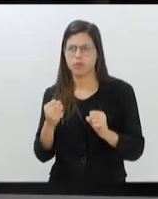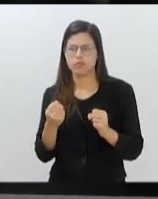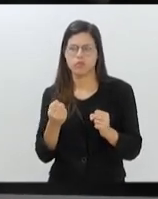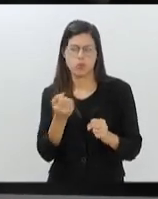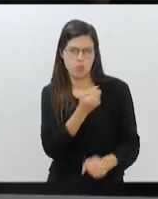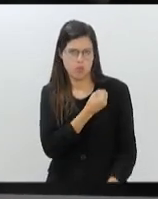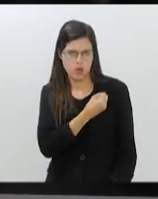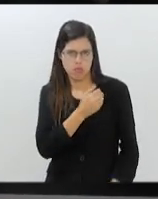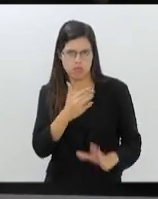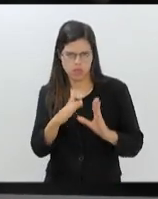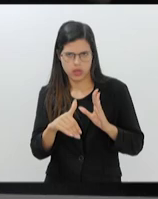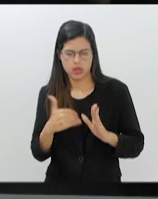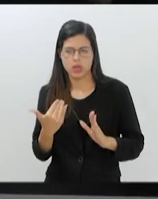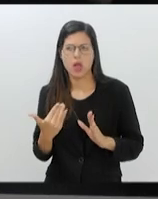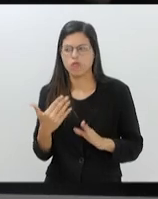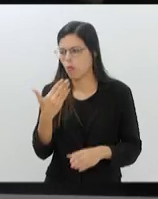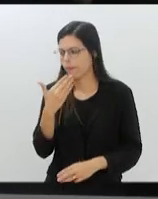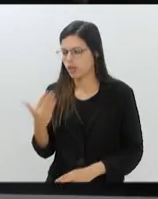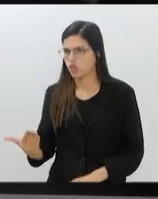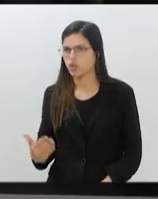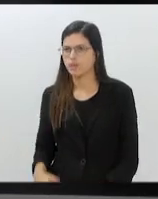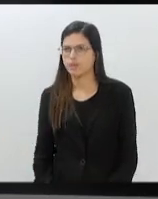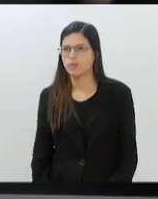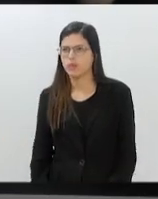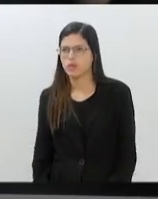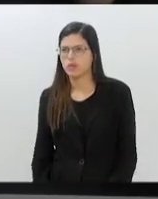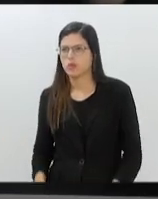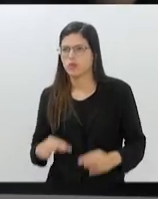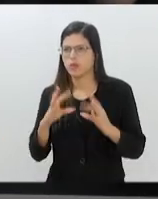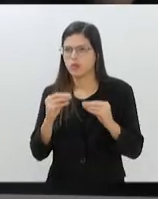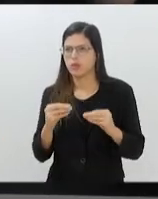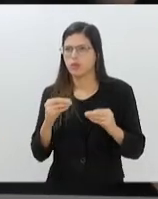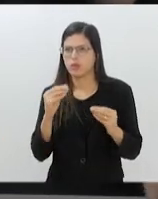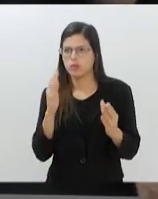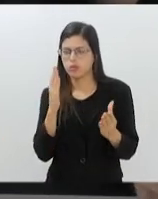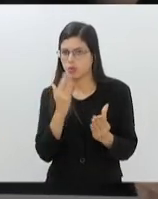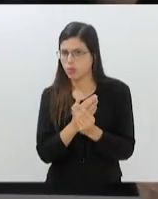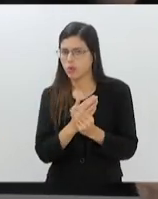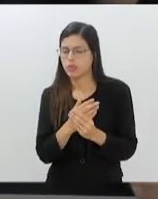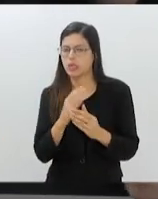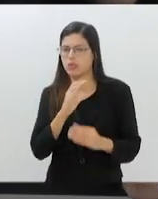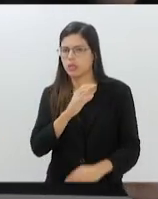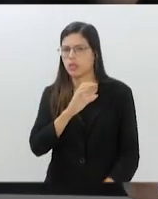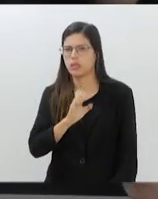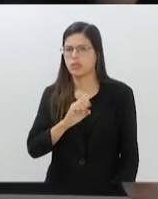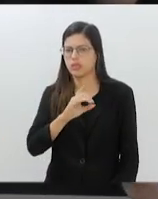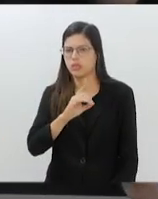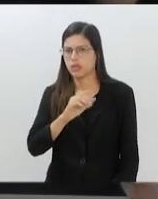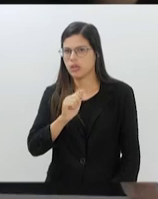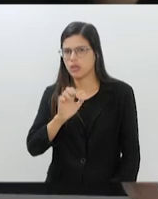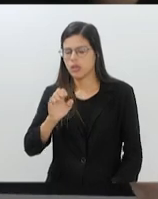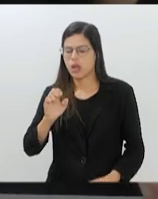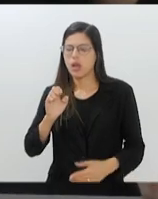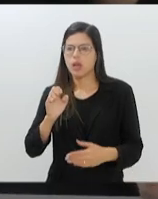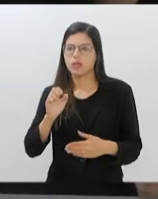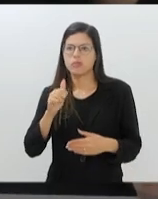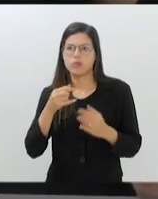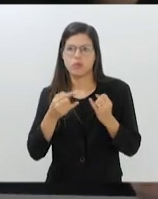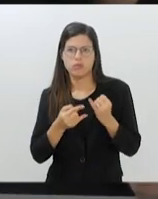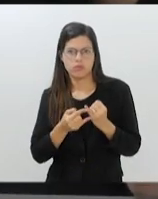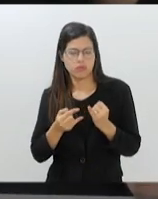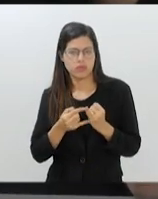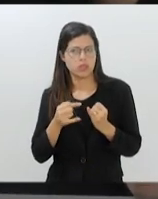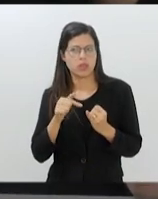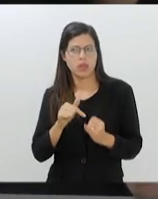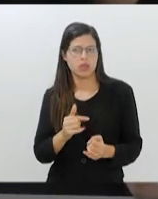aqui todos os processos da cedai todos os processos da cedai estão abertos no sei eh desde